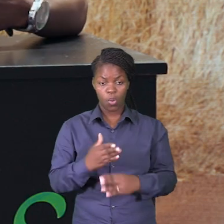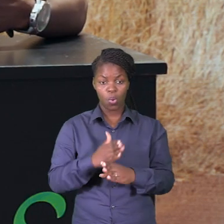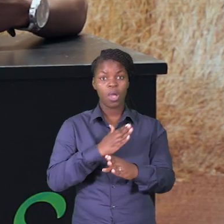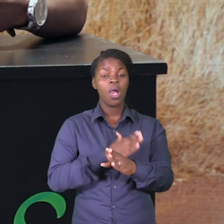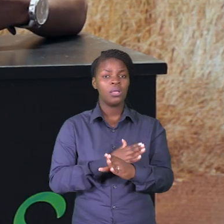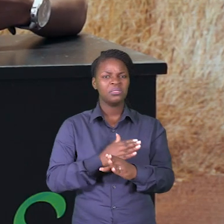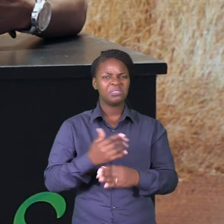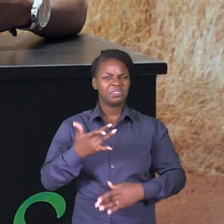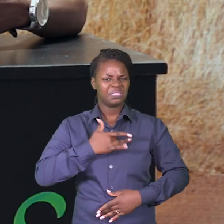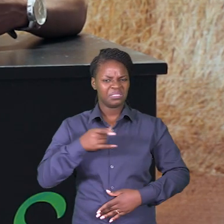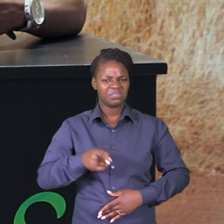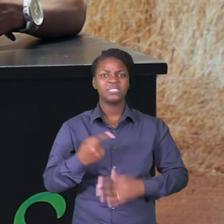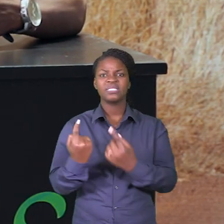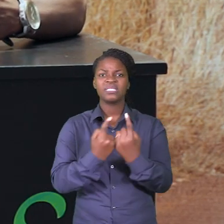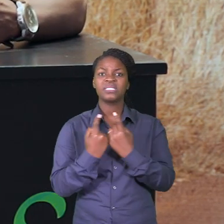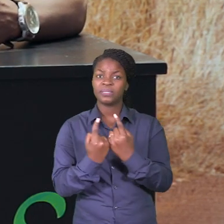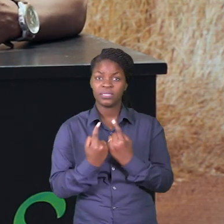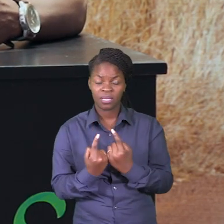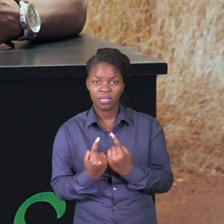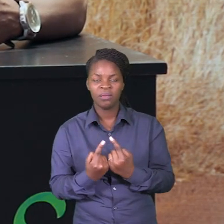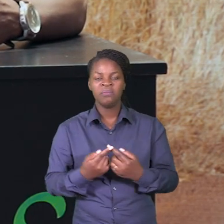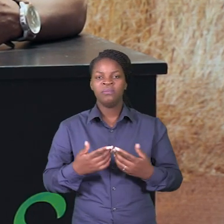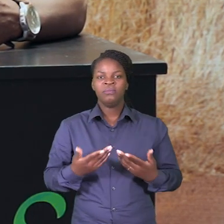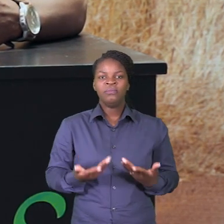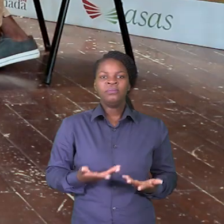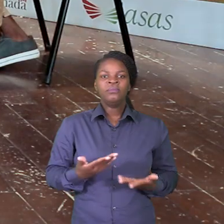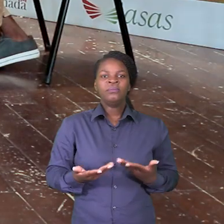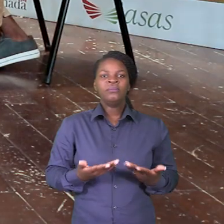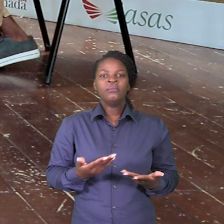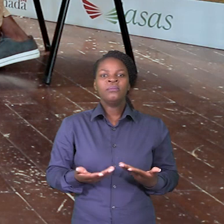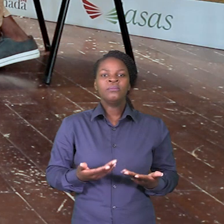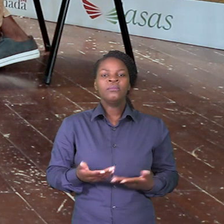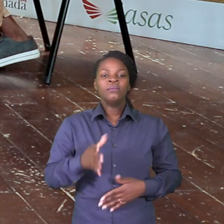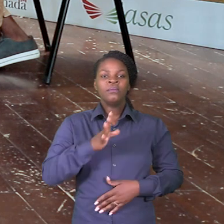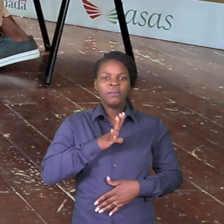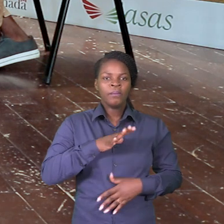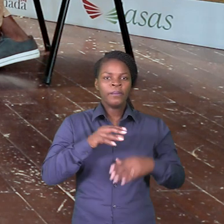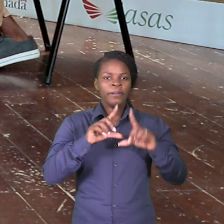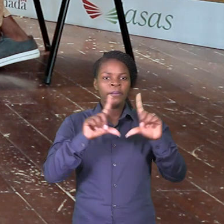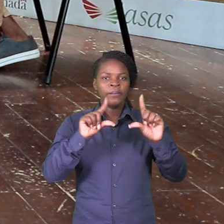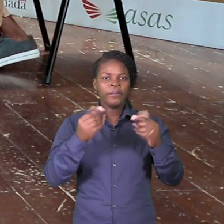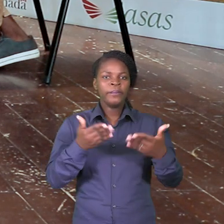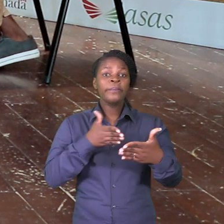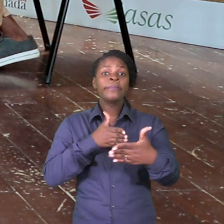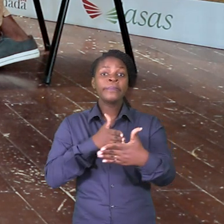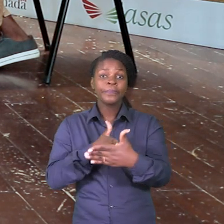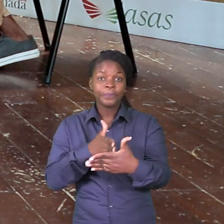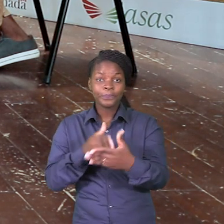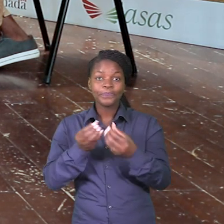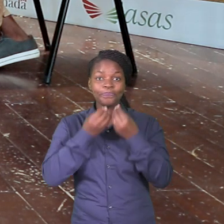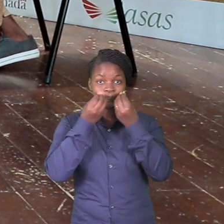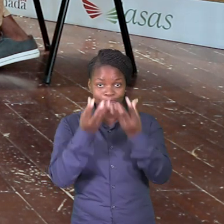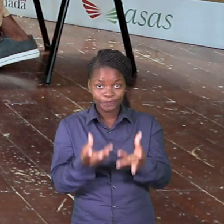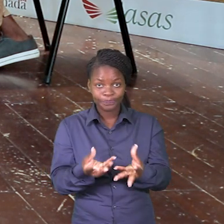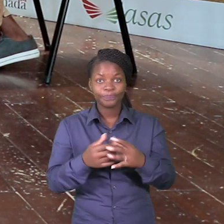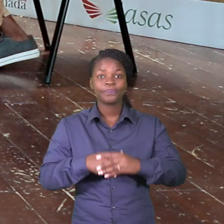como aluno também passou por isso Sente que como aluno também eh teve esta dificuldade